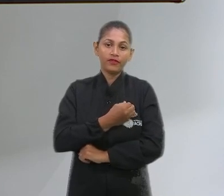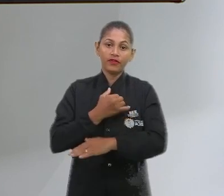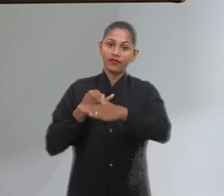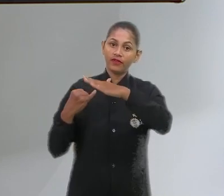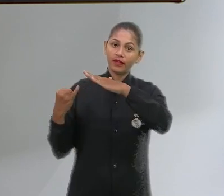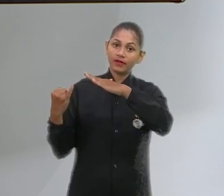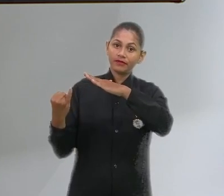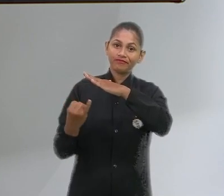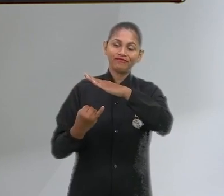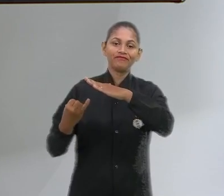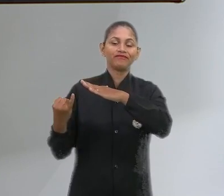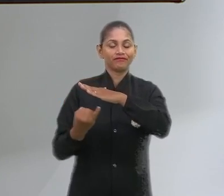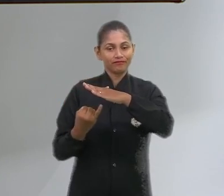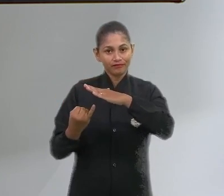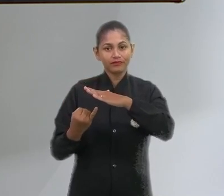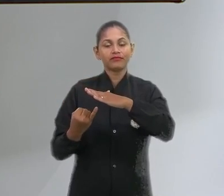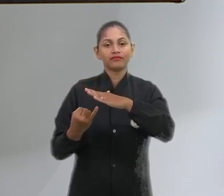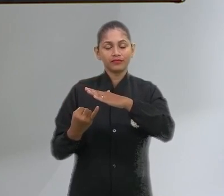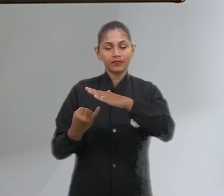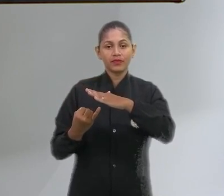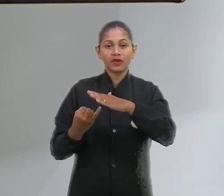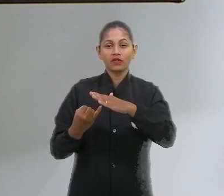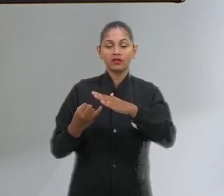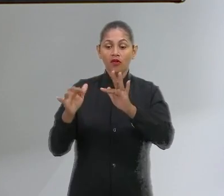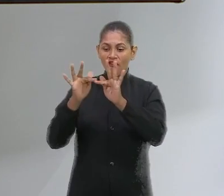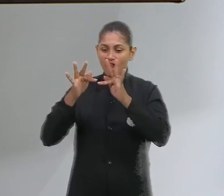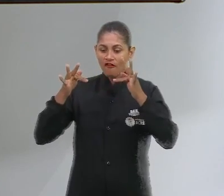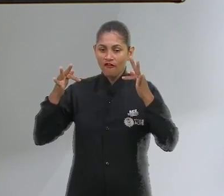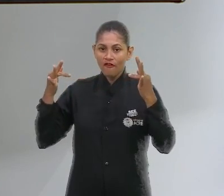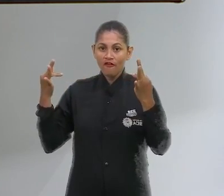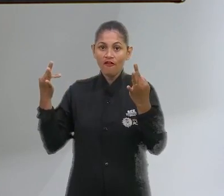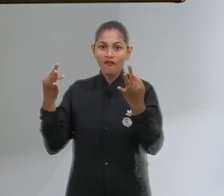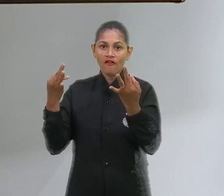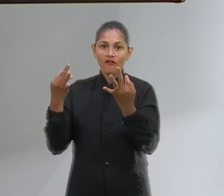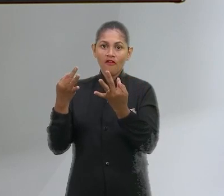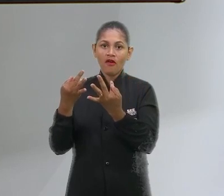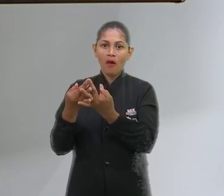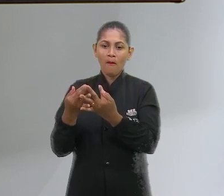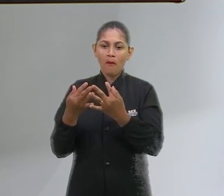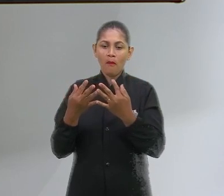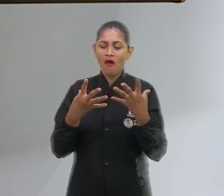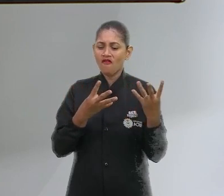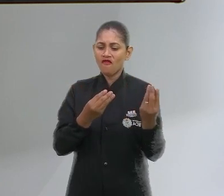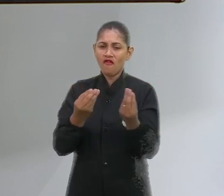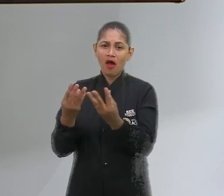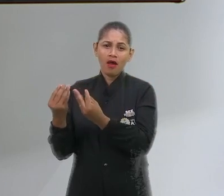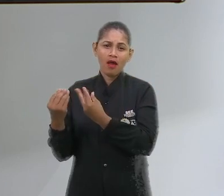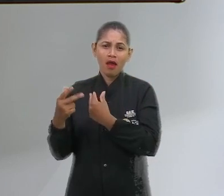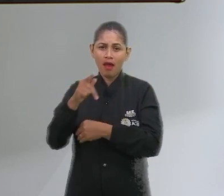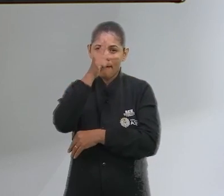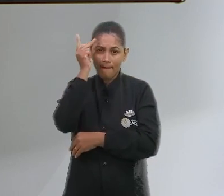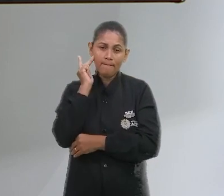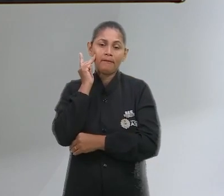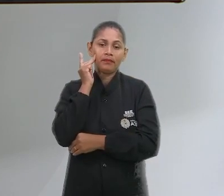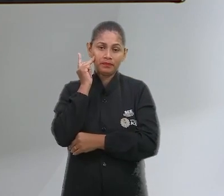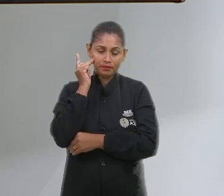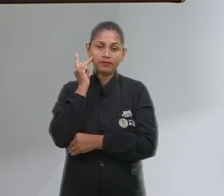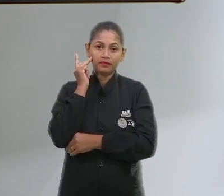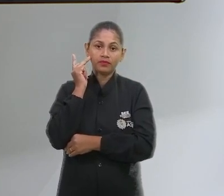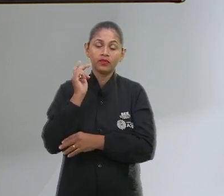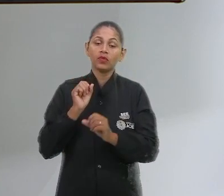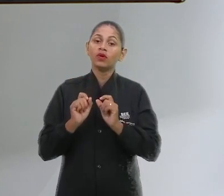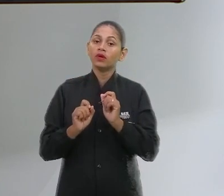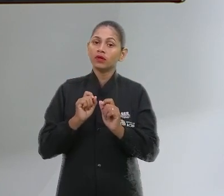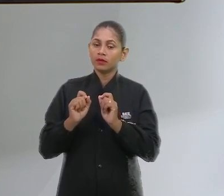e ainda são famílias numerosas. E dessas famílias numerosas, muitas das vezes, na maioria